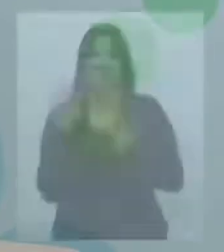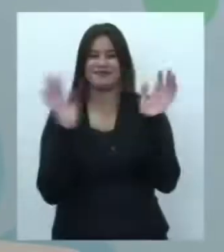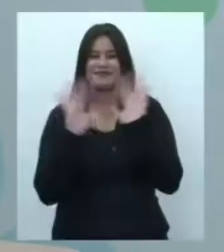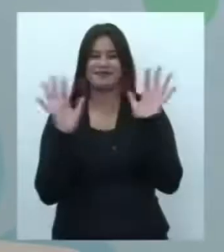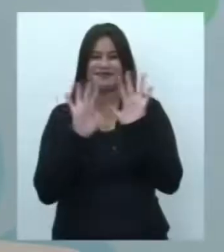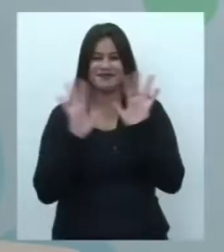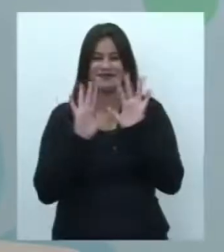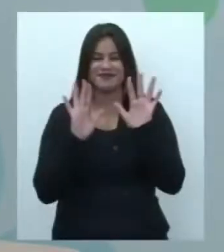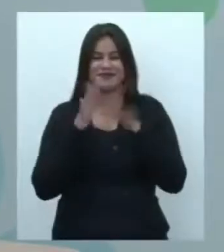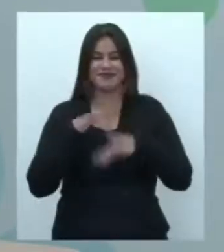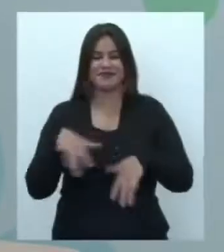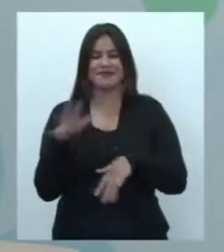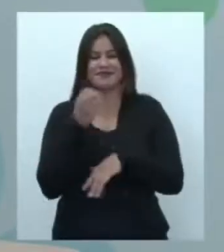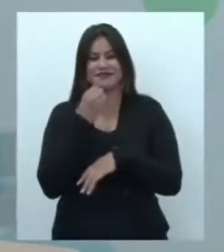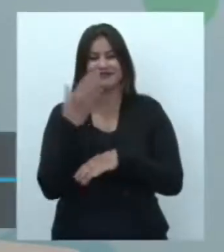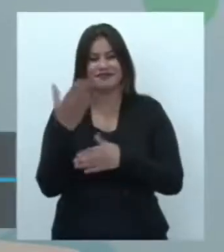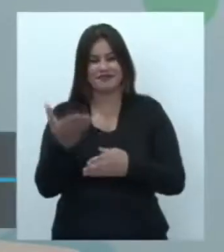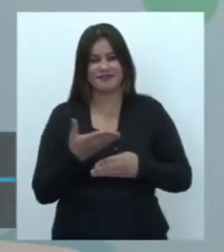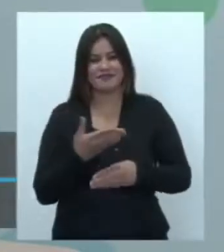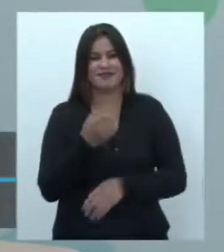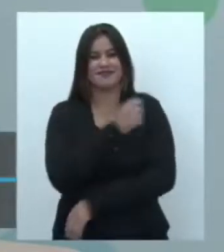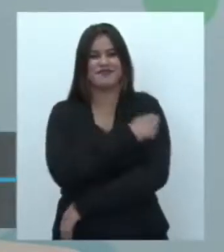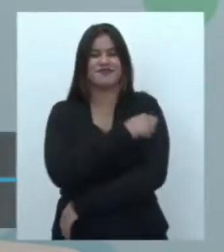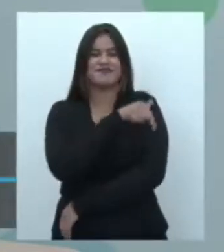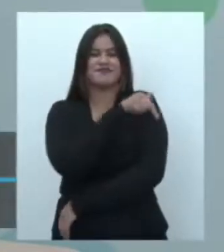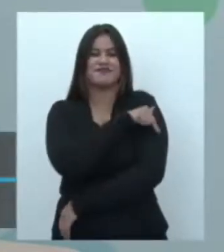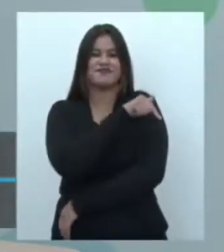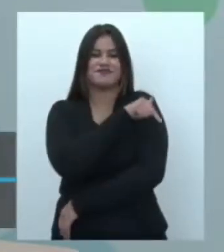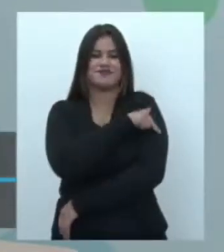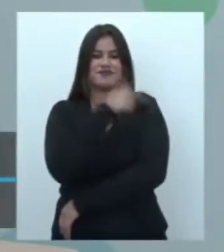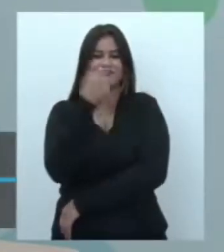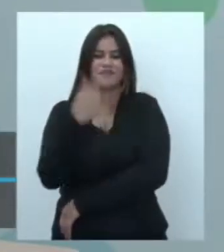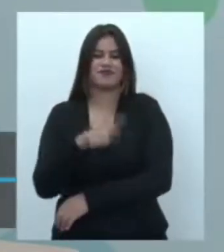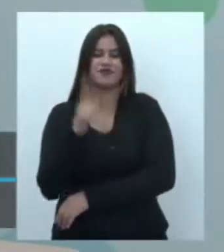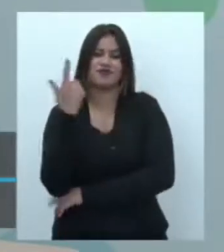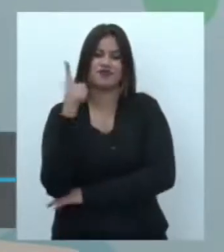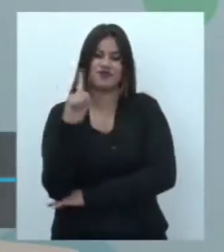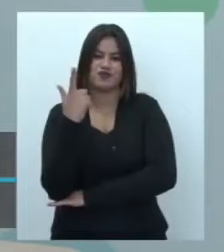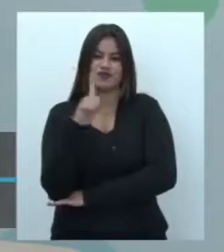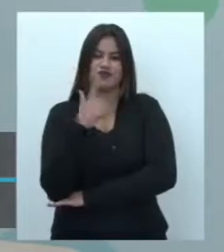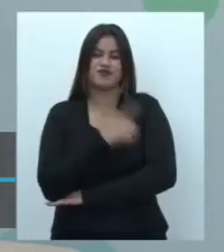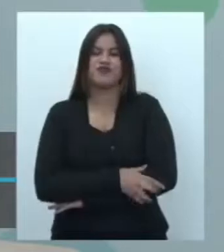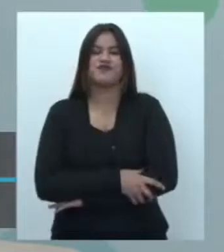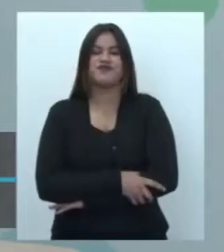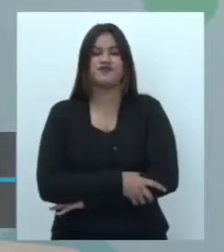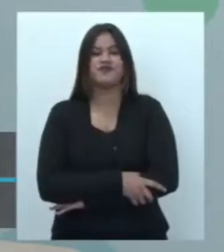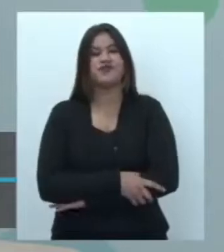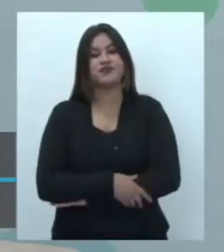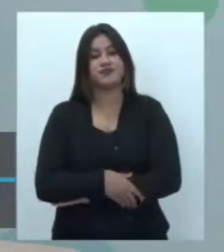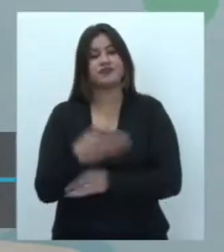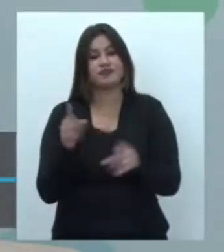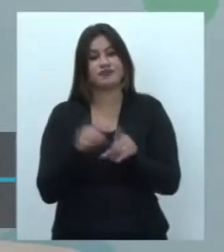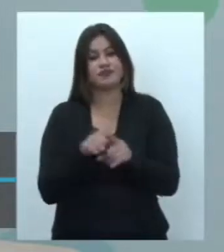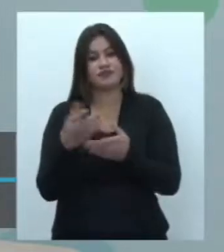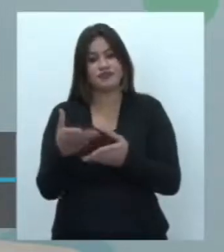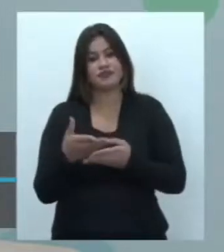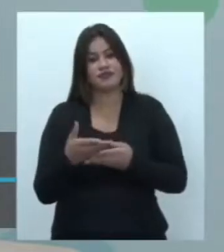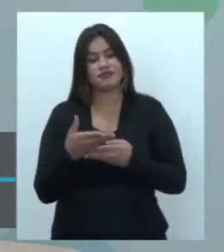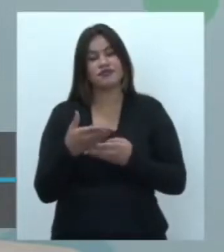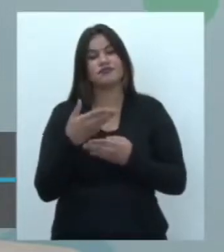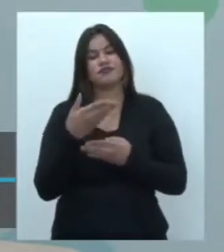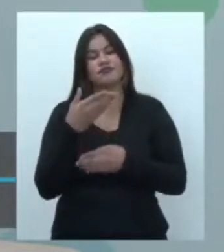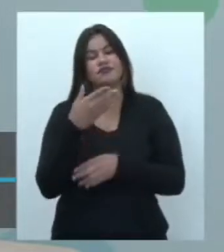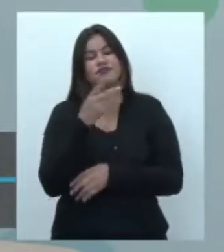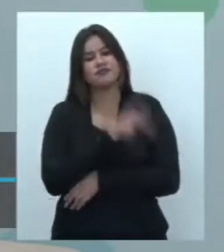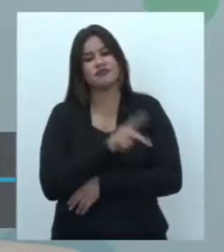Olá, sejam todos bem-vindos, alunos do 7º ano, para mais uma aula de Geografia. Também gostaria de dar boas-vindas aos professores,